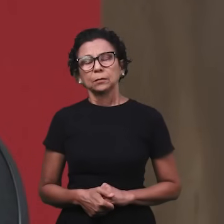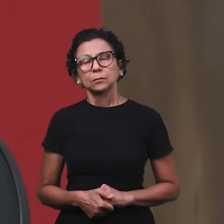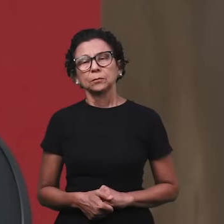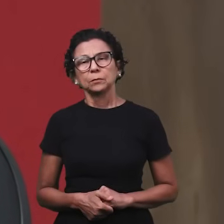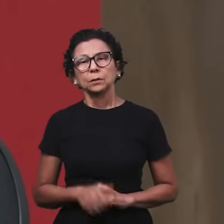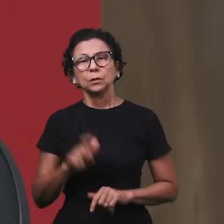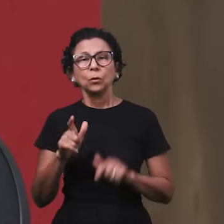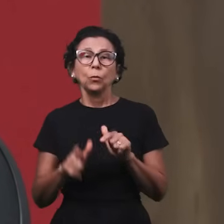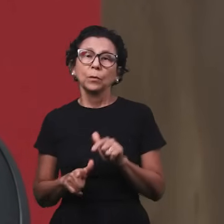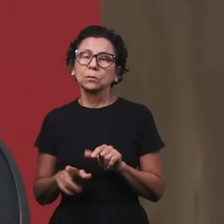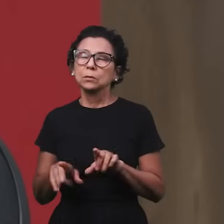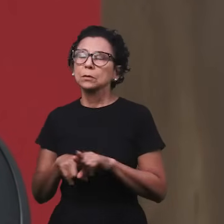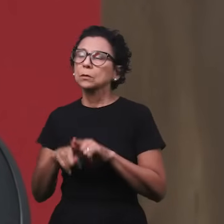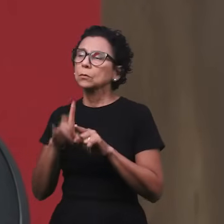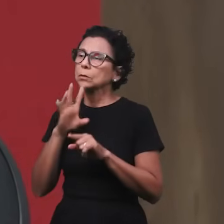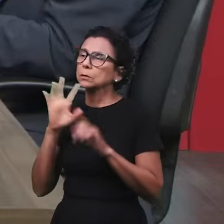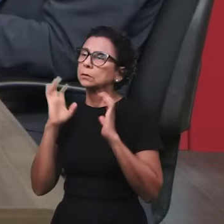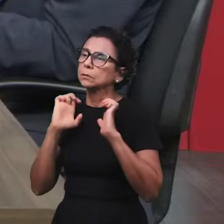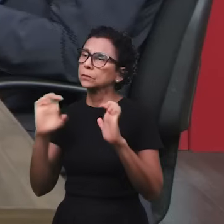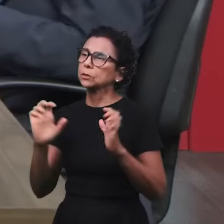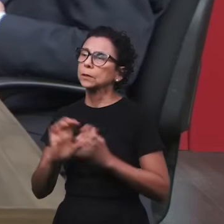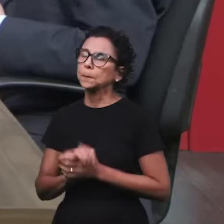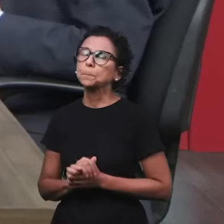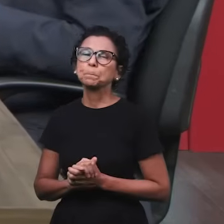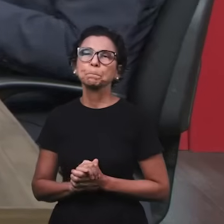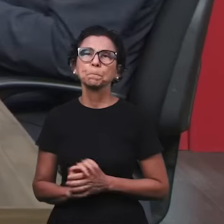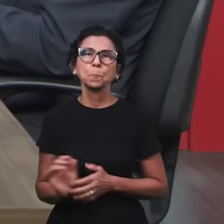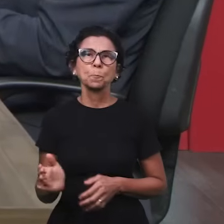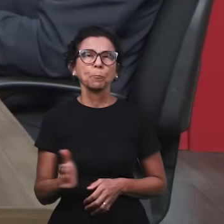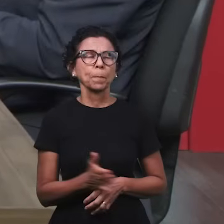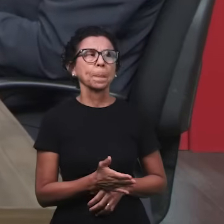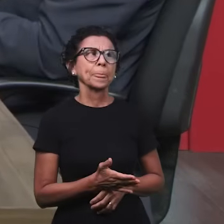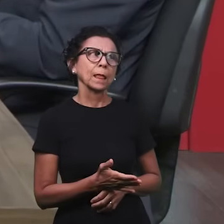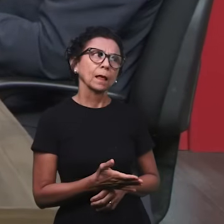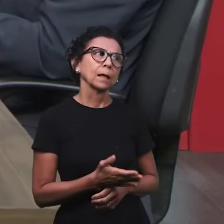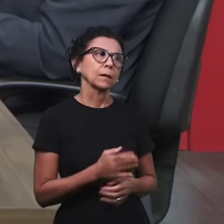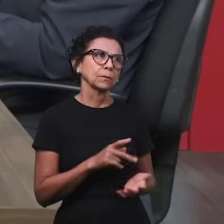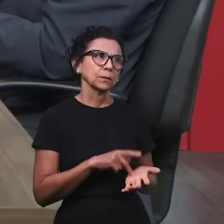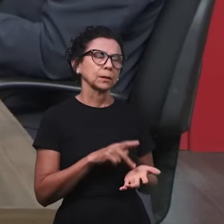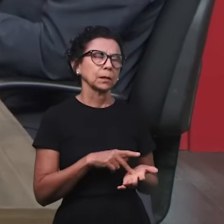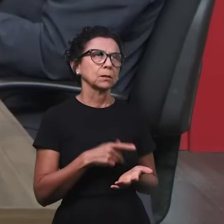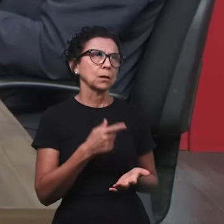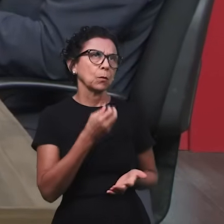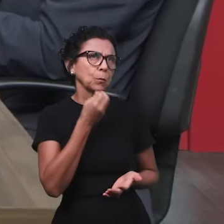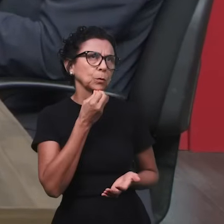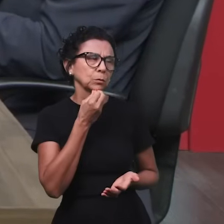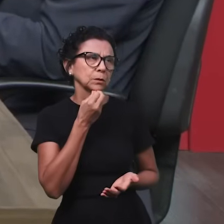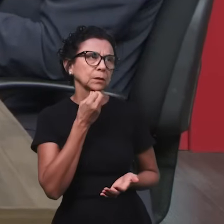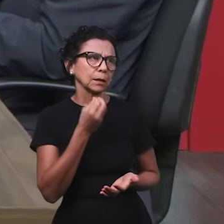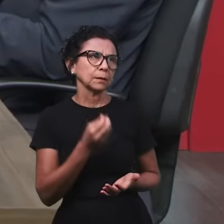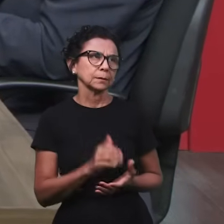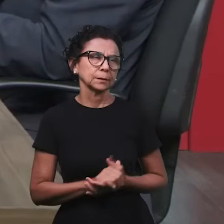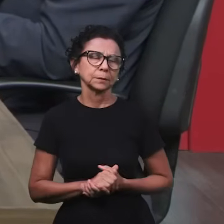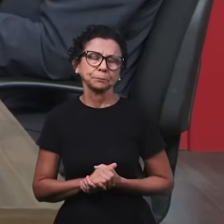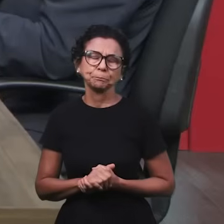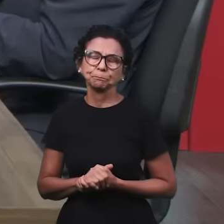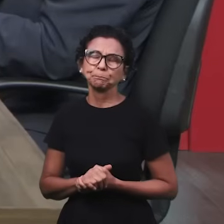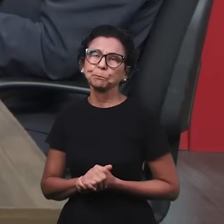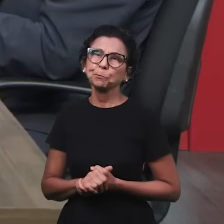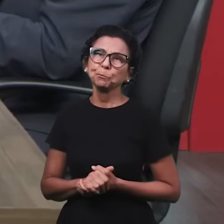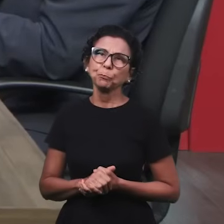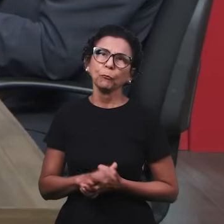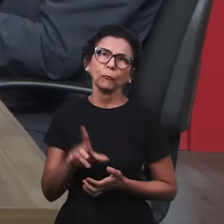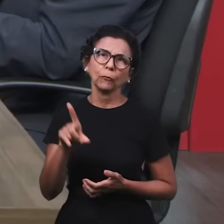a obra do Espírito Santo. Eu tive realmente algumas oportunidades nesse sentido. Uma delas